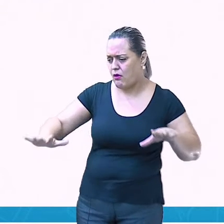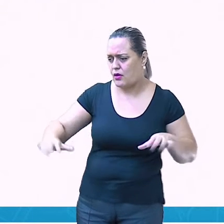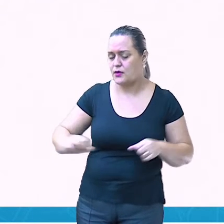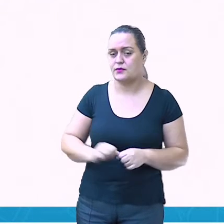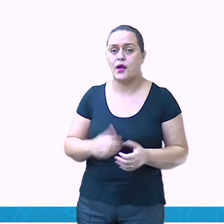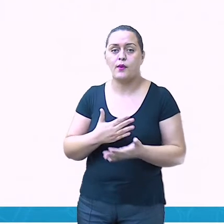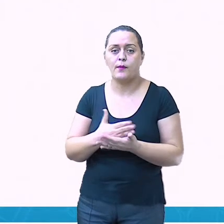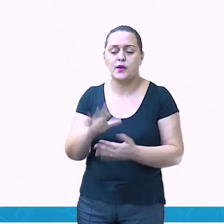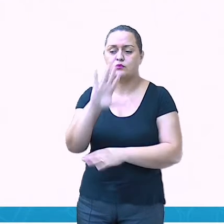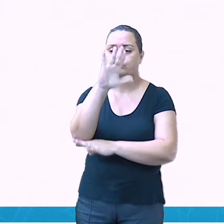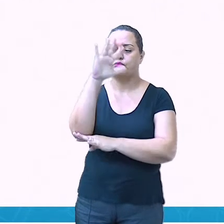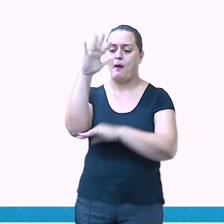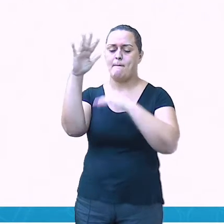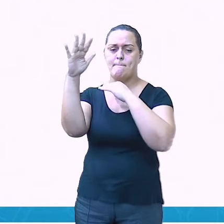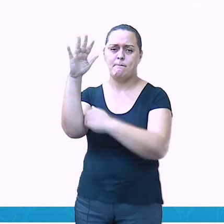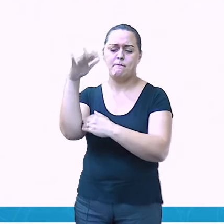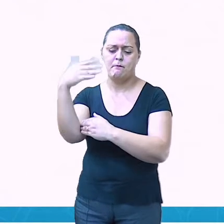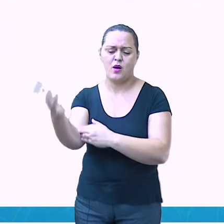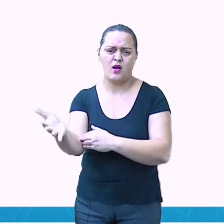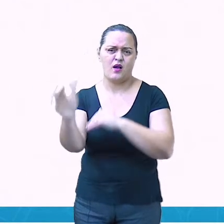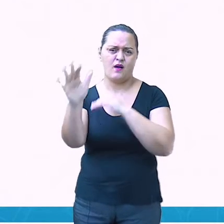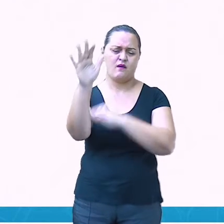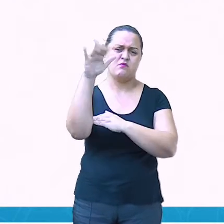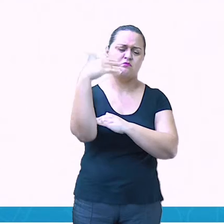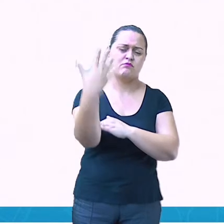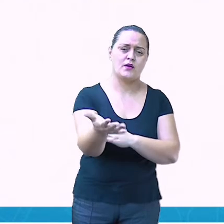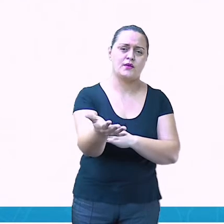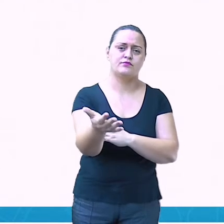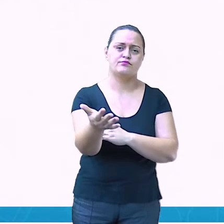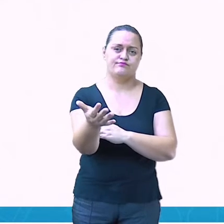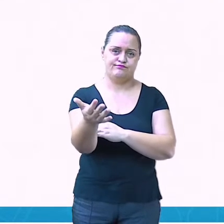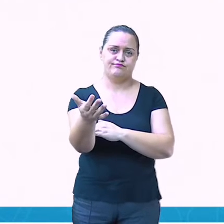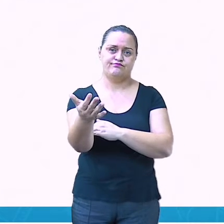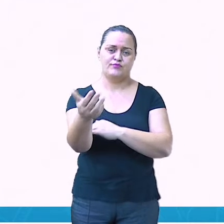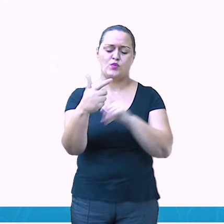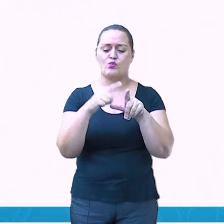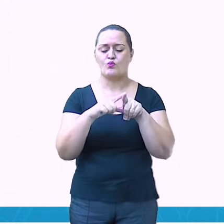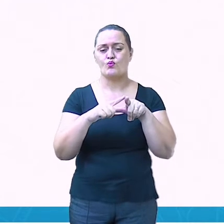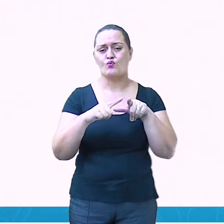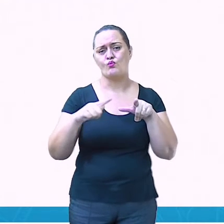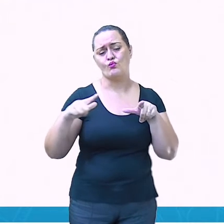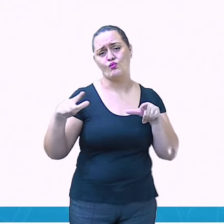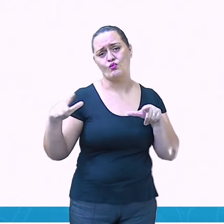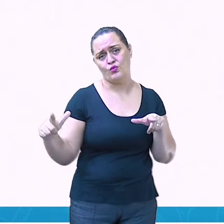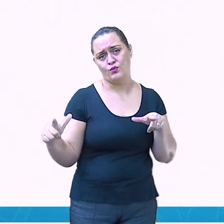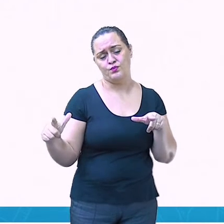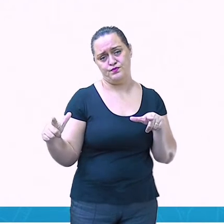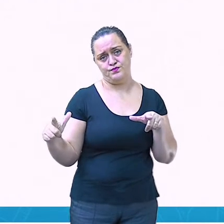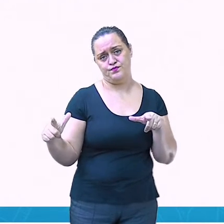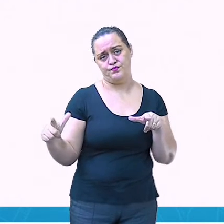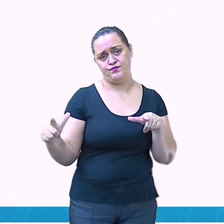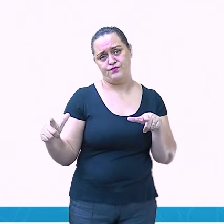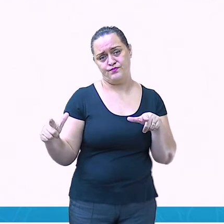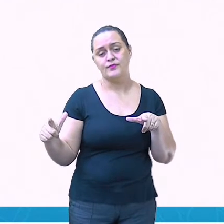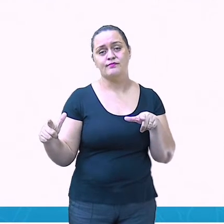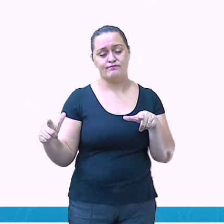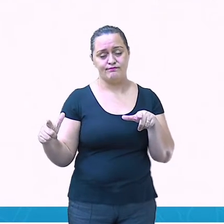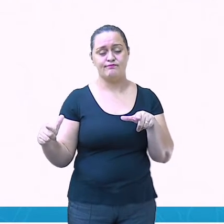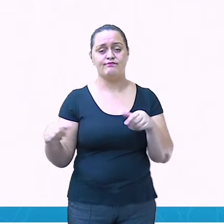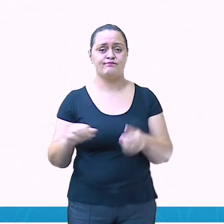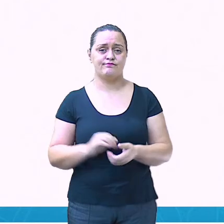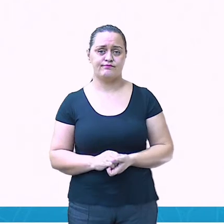com isso, ele perde, às vezes, uma nascente e ele nem percebe que ele está perdendo. Então,